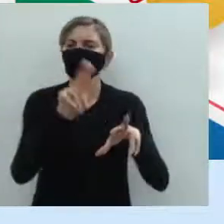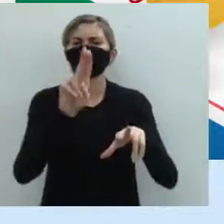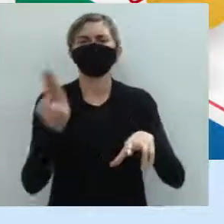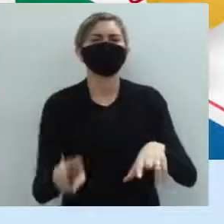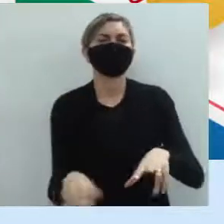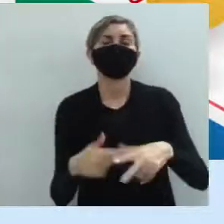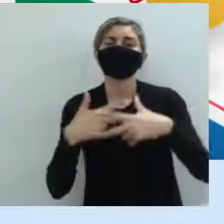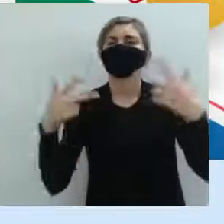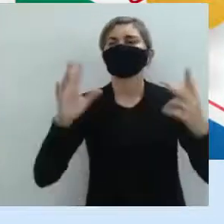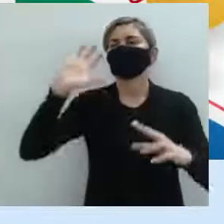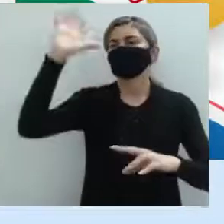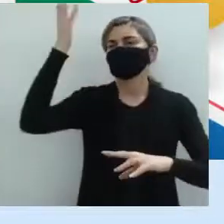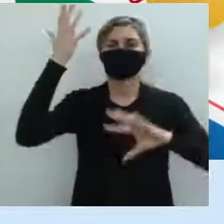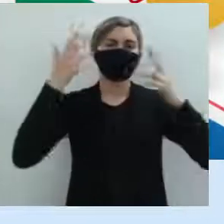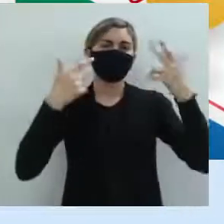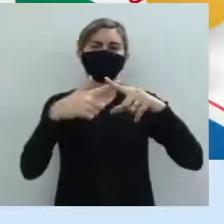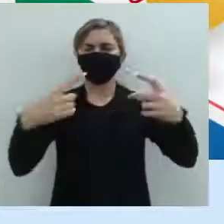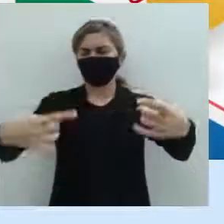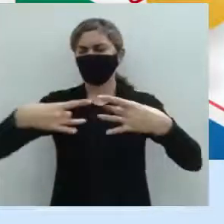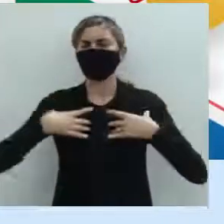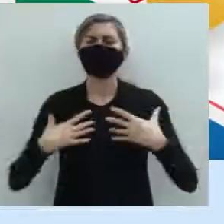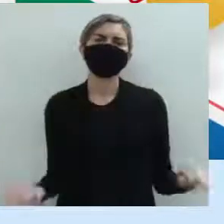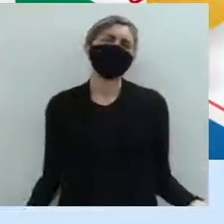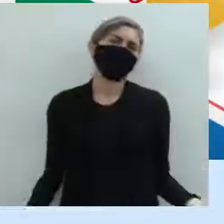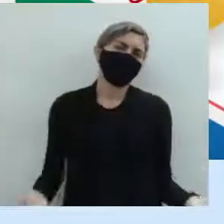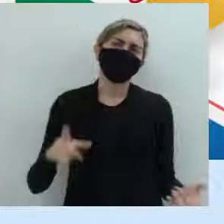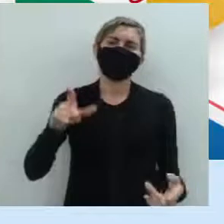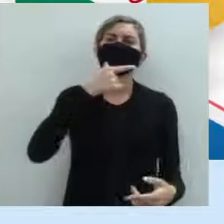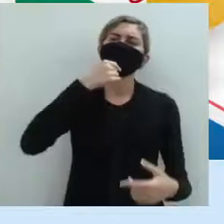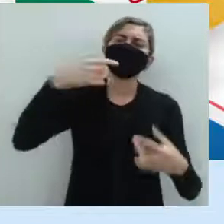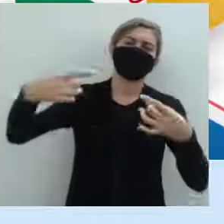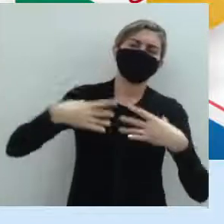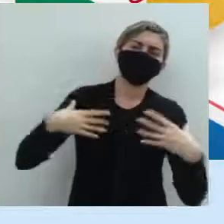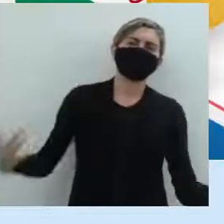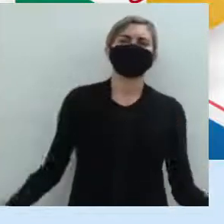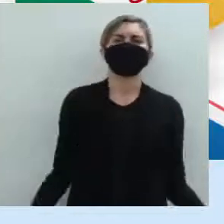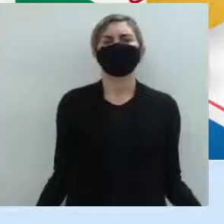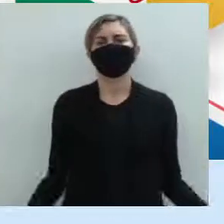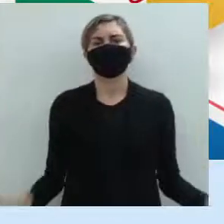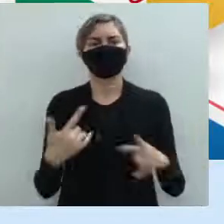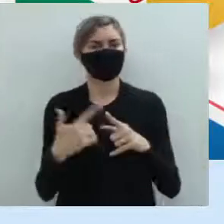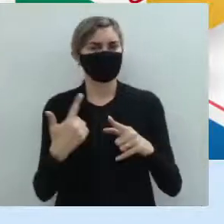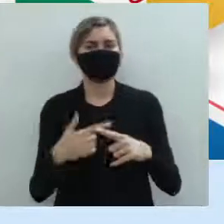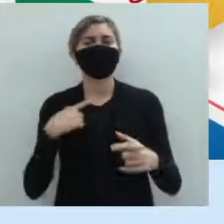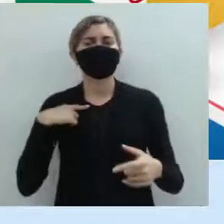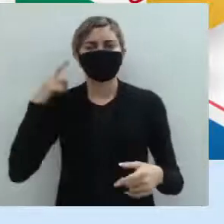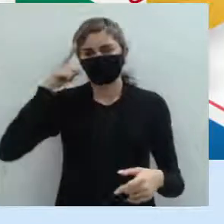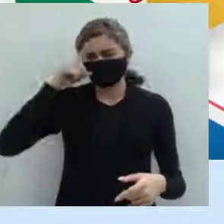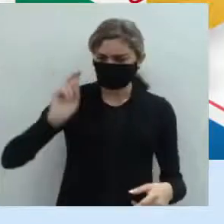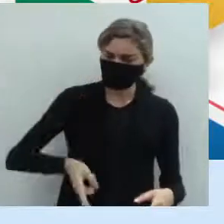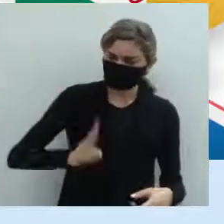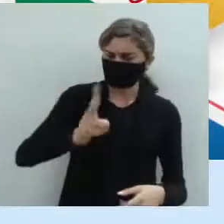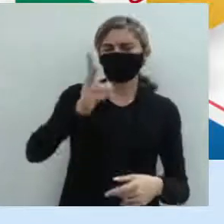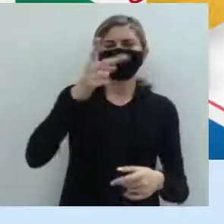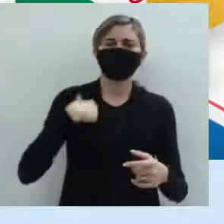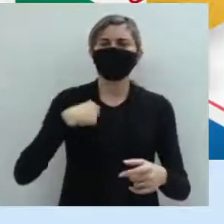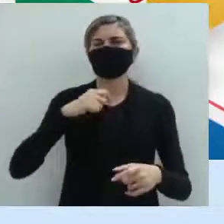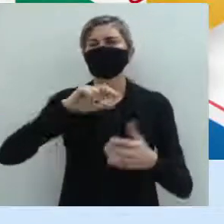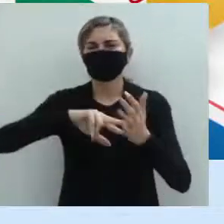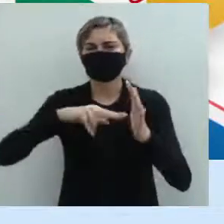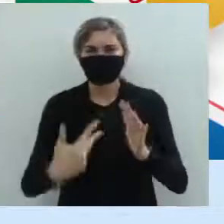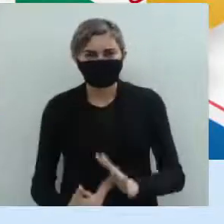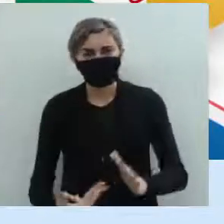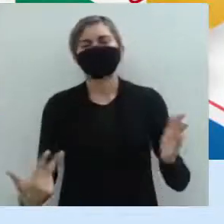Por que ela me abandonou? Por que ele me deixou? Não é? Então a gente tenta o tempo inteiro dar sentido,